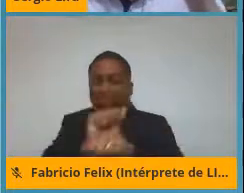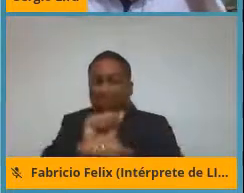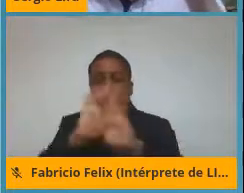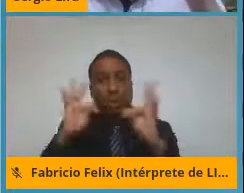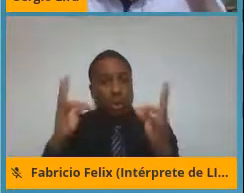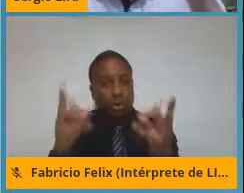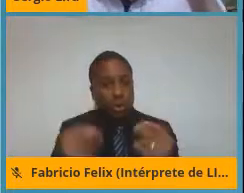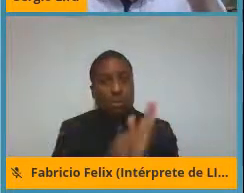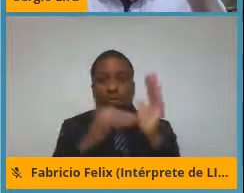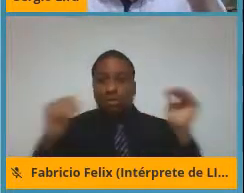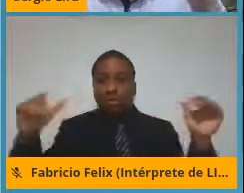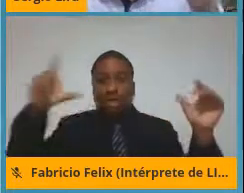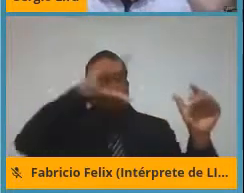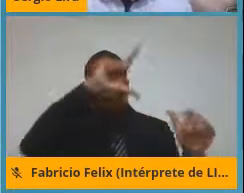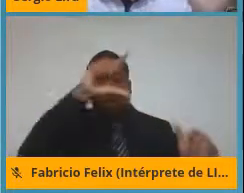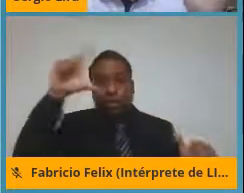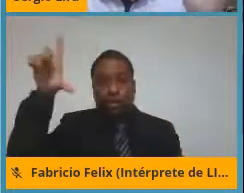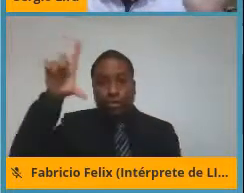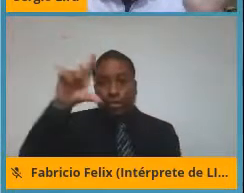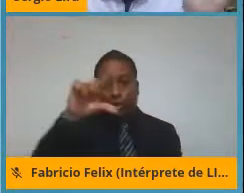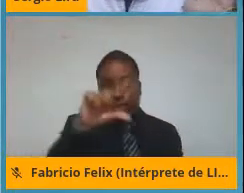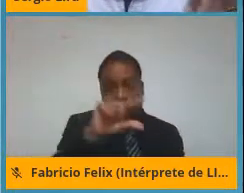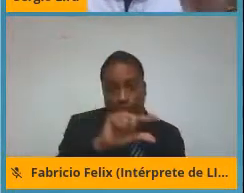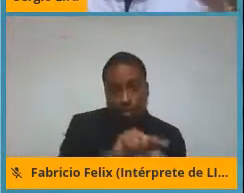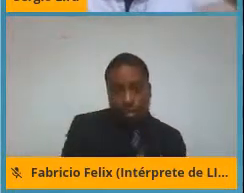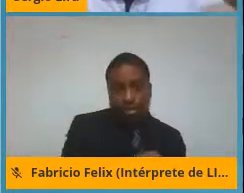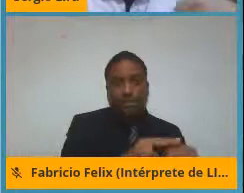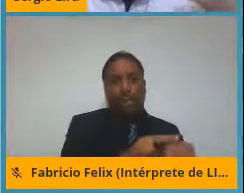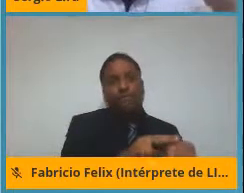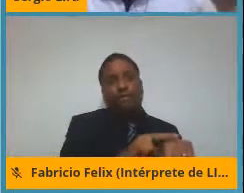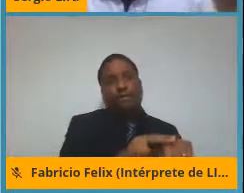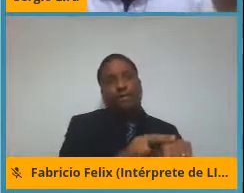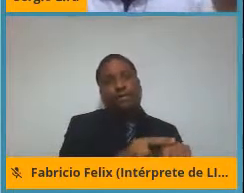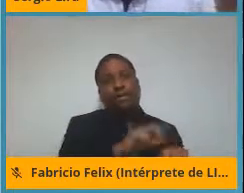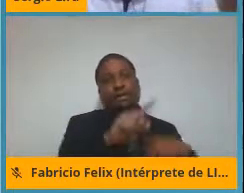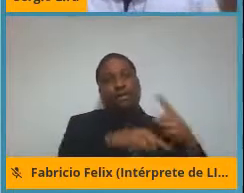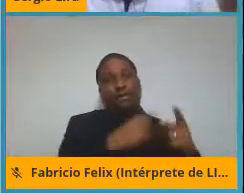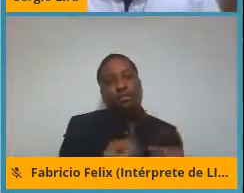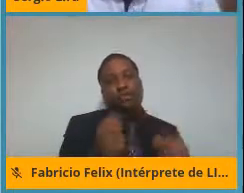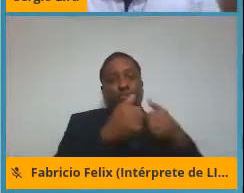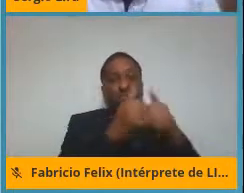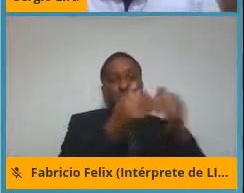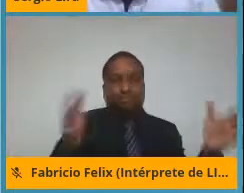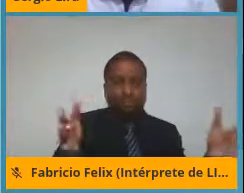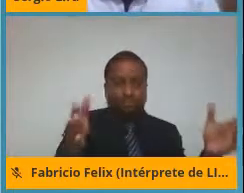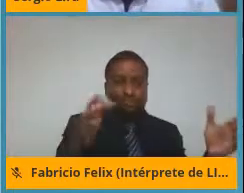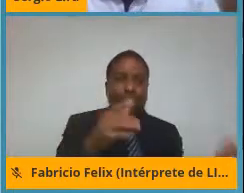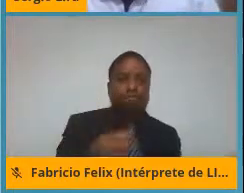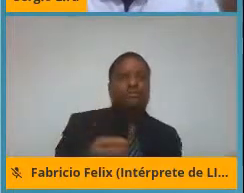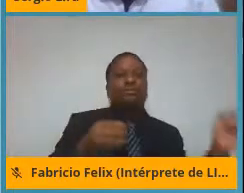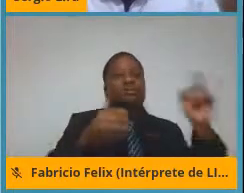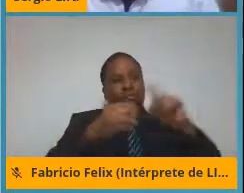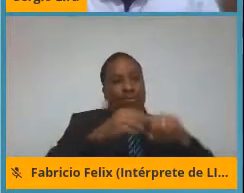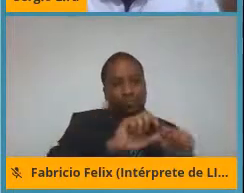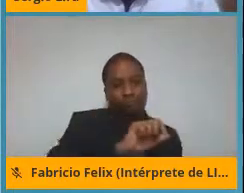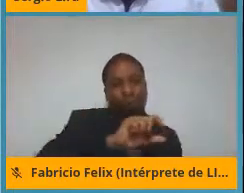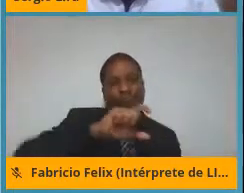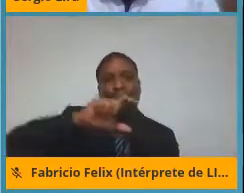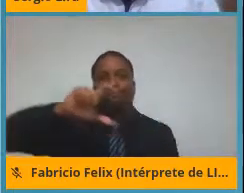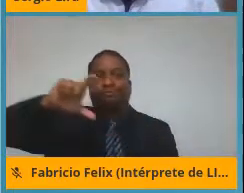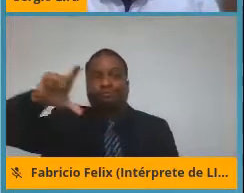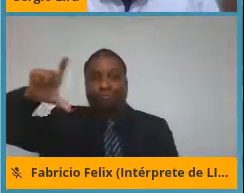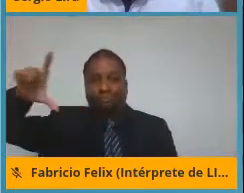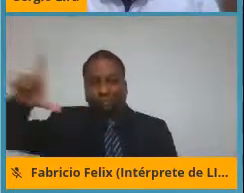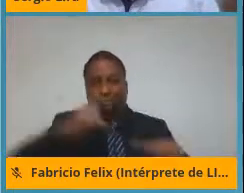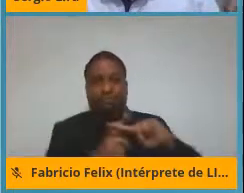diminuiu muito o número de casos, veio para a região verde. Depois eles reabriram, voltou a crescer com a velocidade